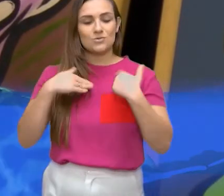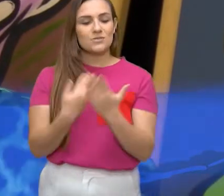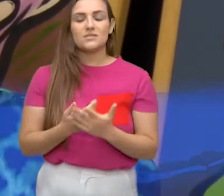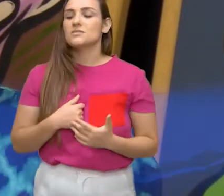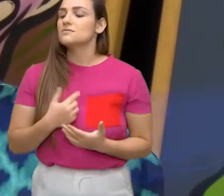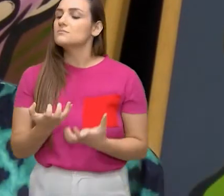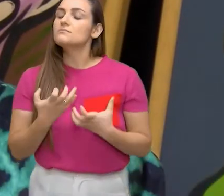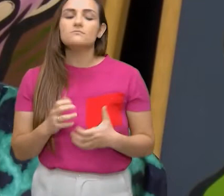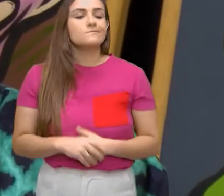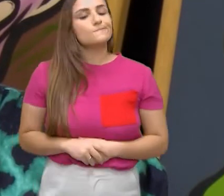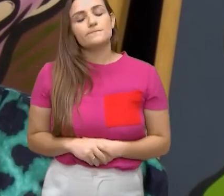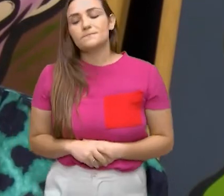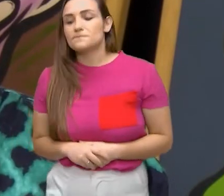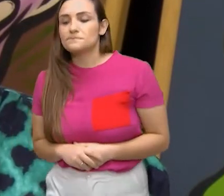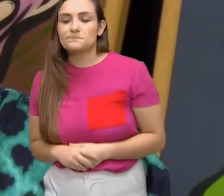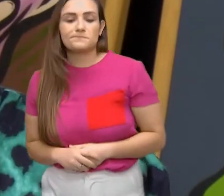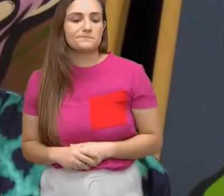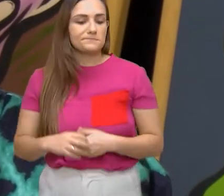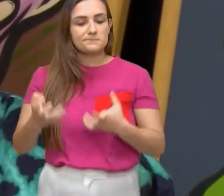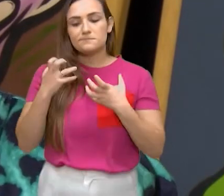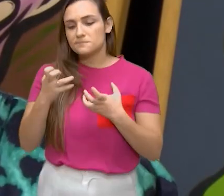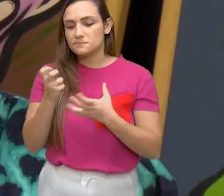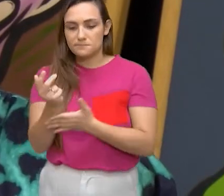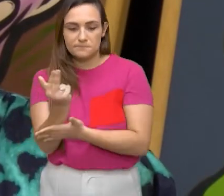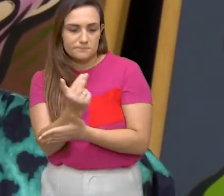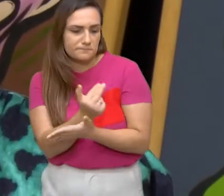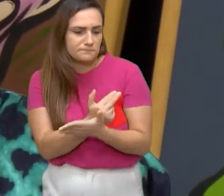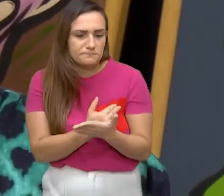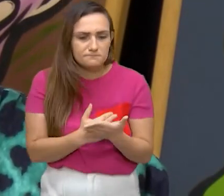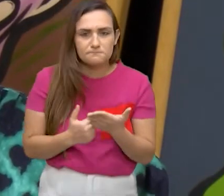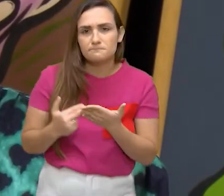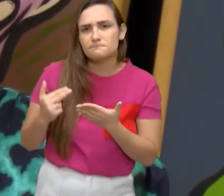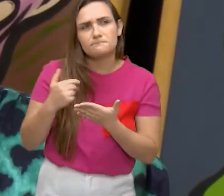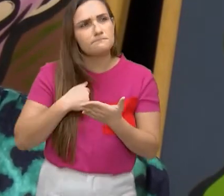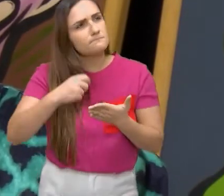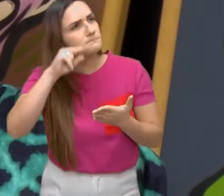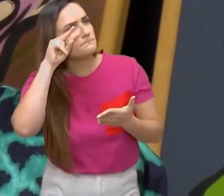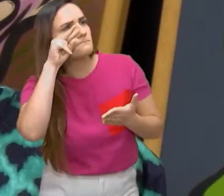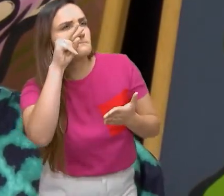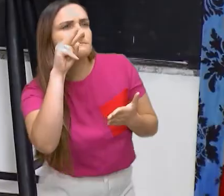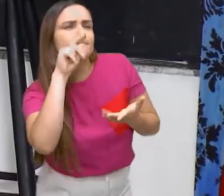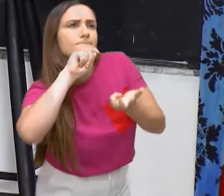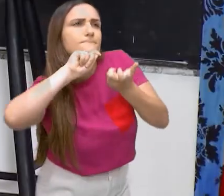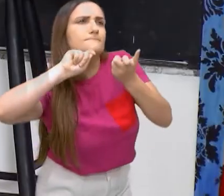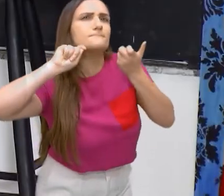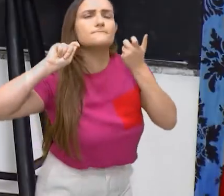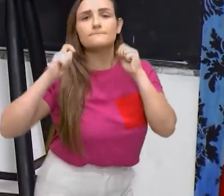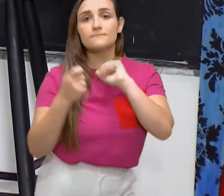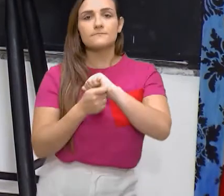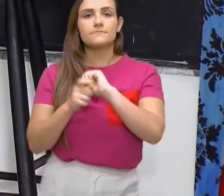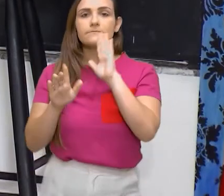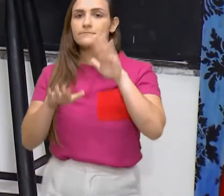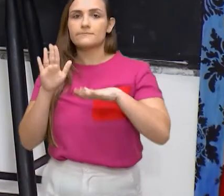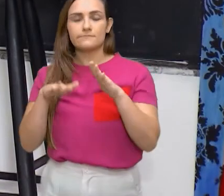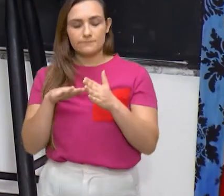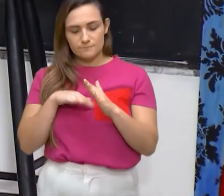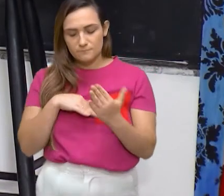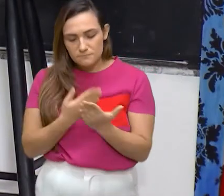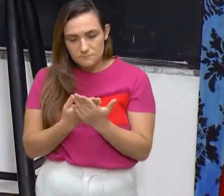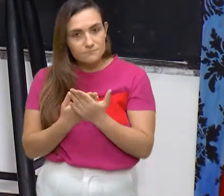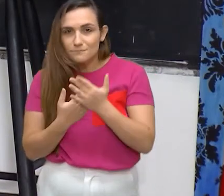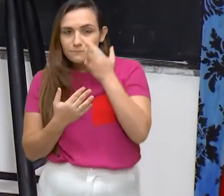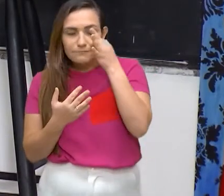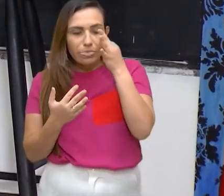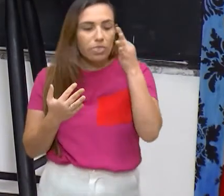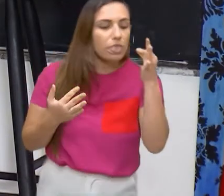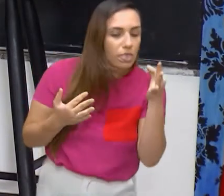das artes, na escola eu sempre senti uma necessidade de estar representando tudo que eu via através dos desenhos E